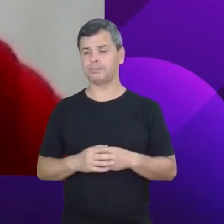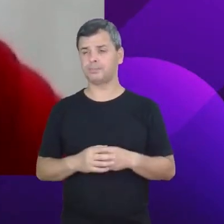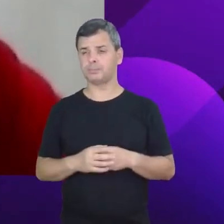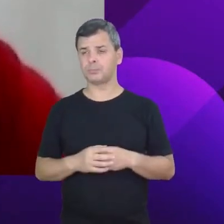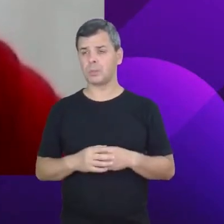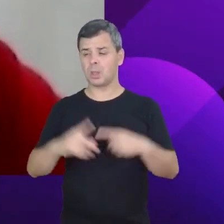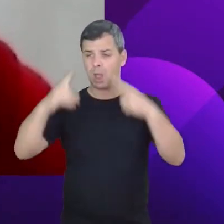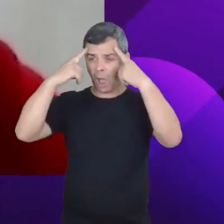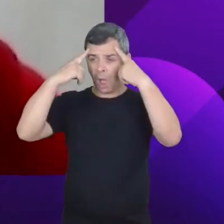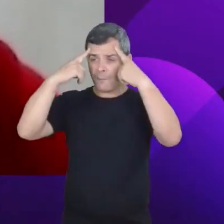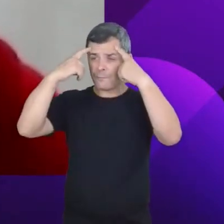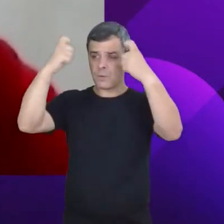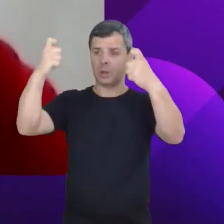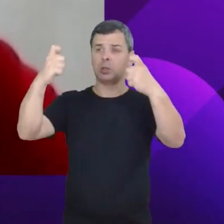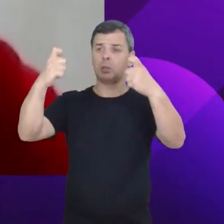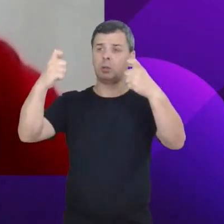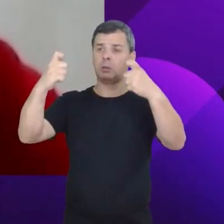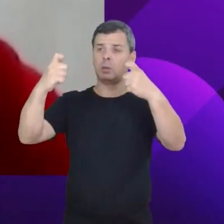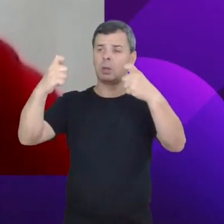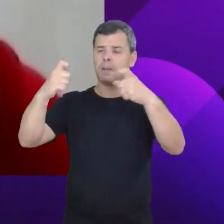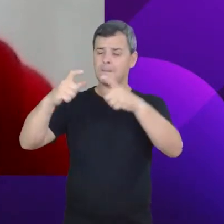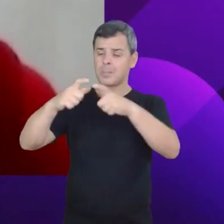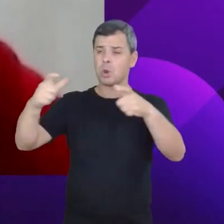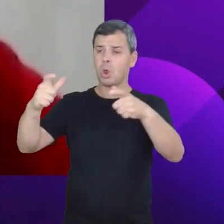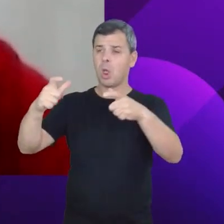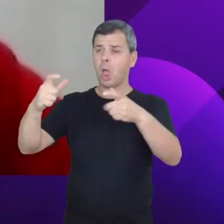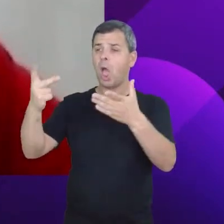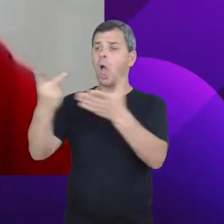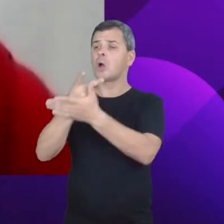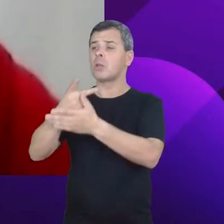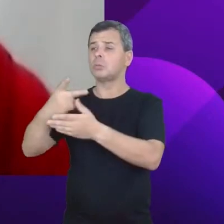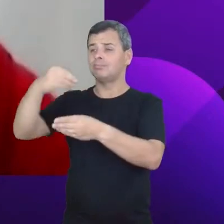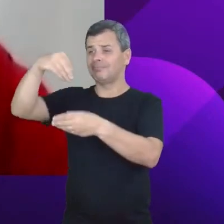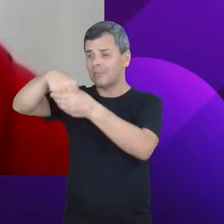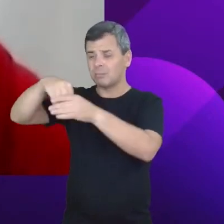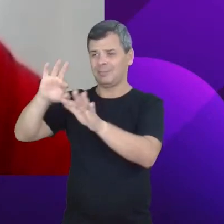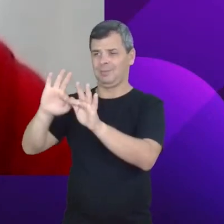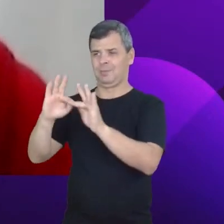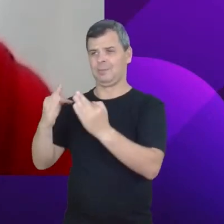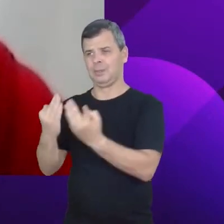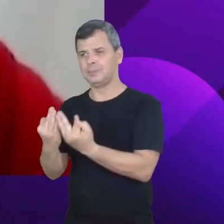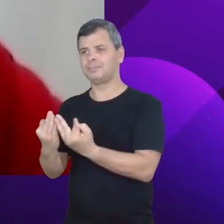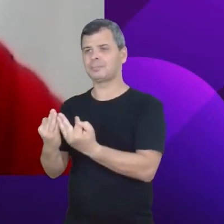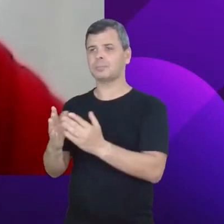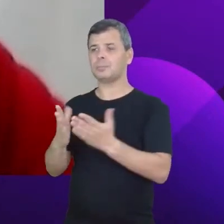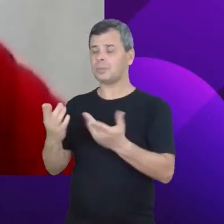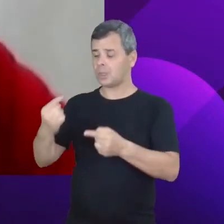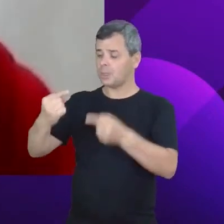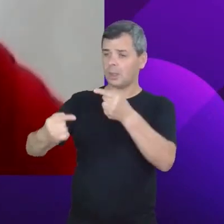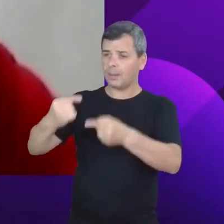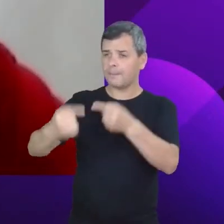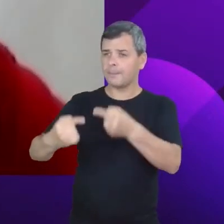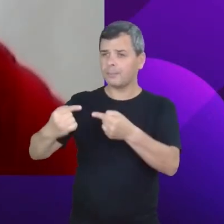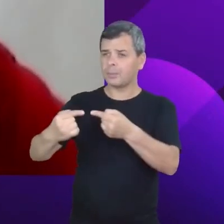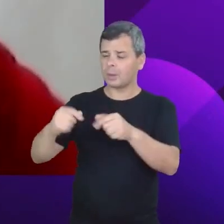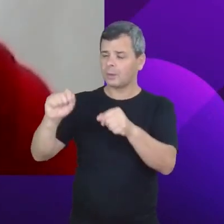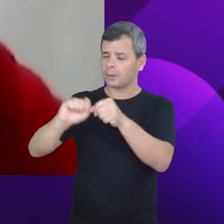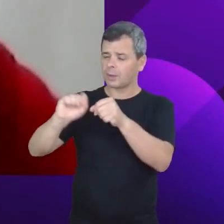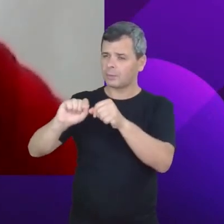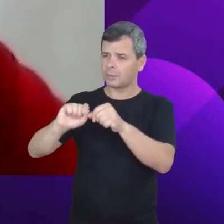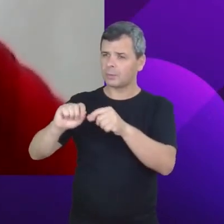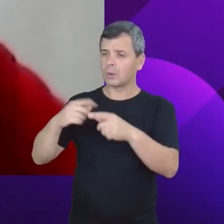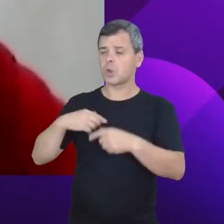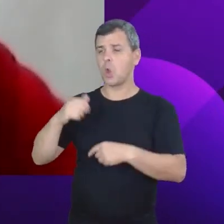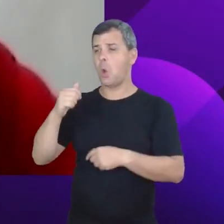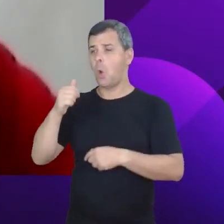porque a violência, a maioria dela acontece dentro das famílias. Então, esse debate tem que ser feito com o